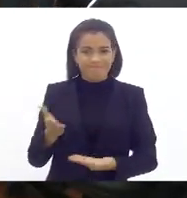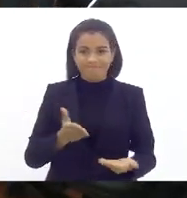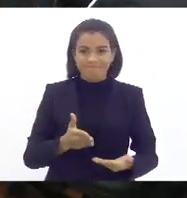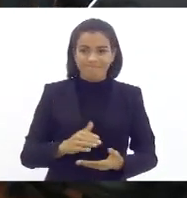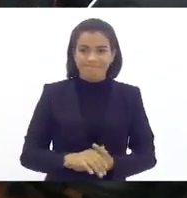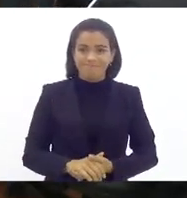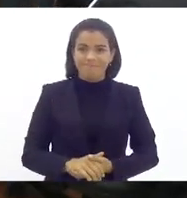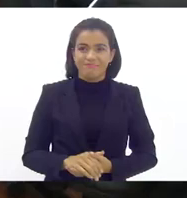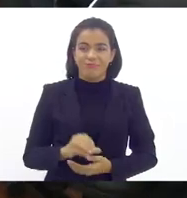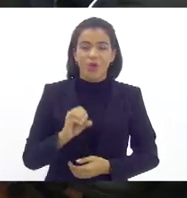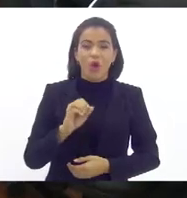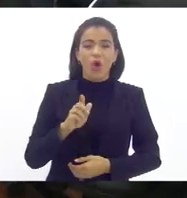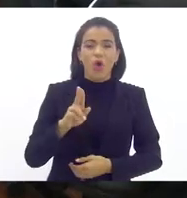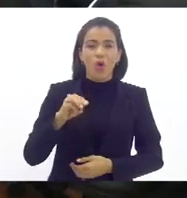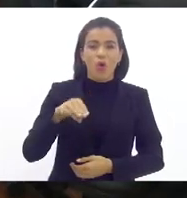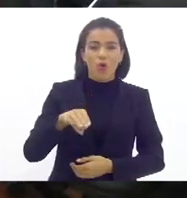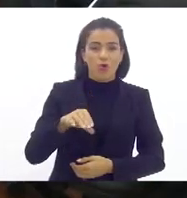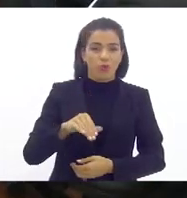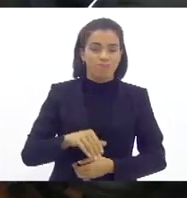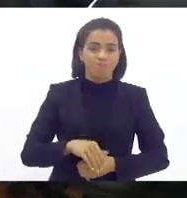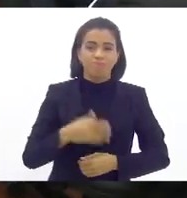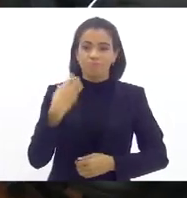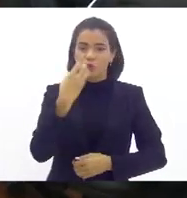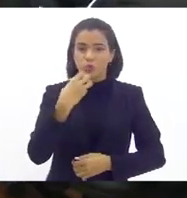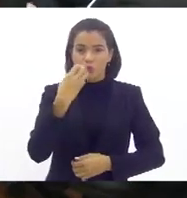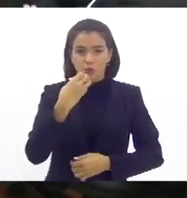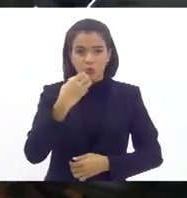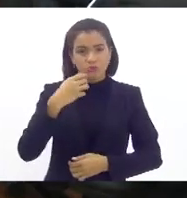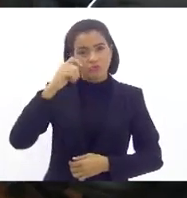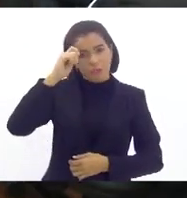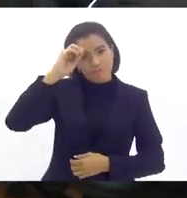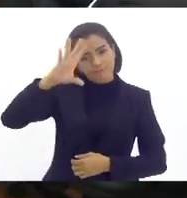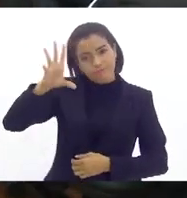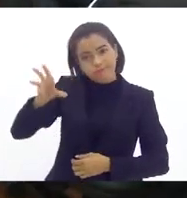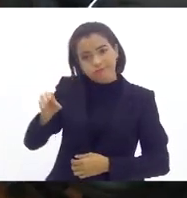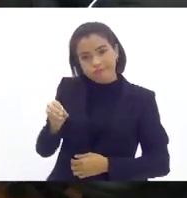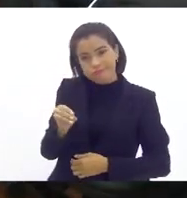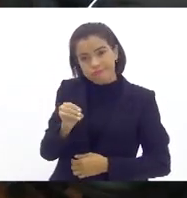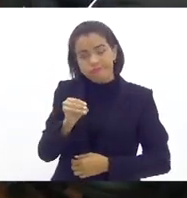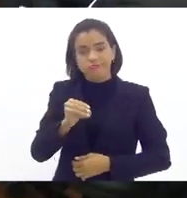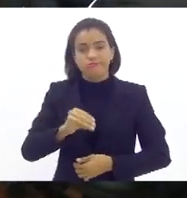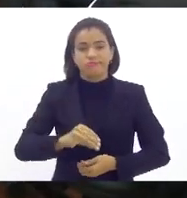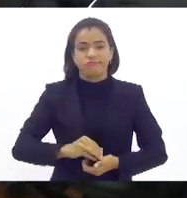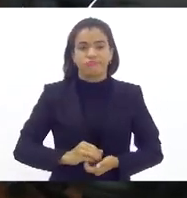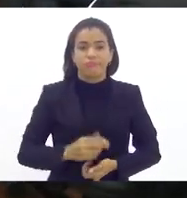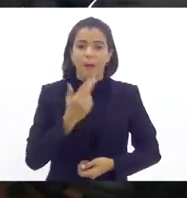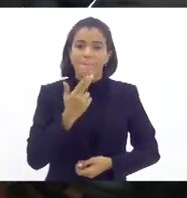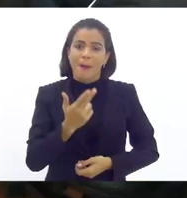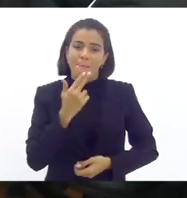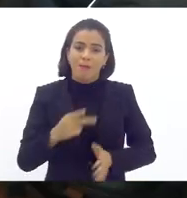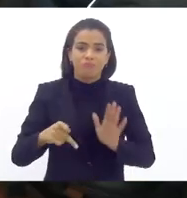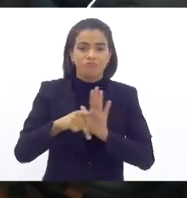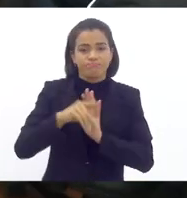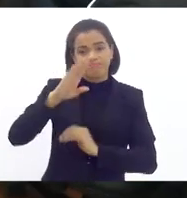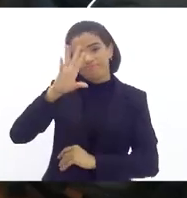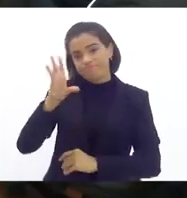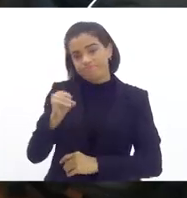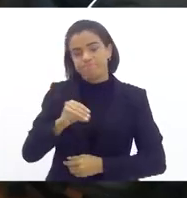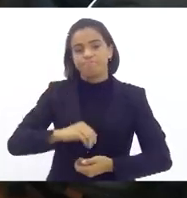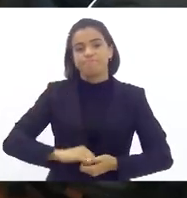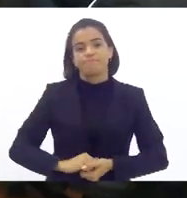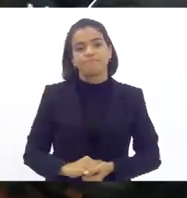Eu, Gun Conilê, Mariô Lazá, é Mariô, Mariô Lazá, é Mariô Gundê,